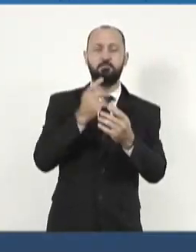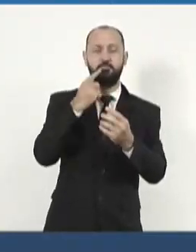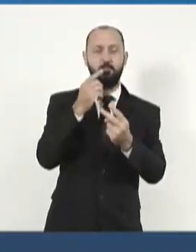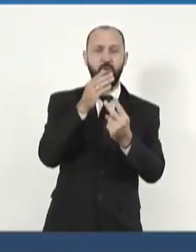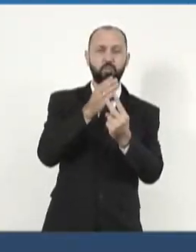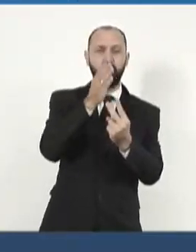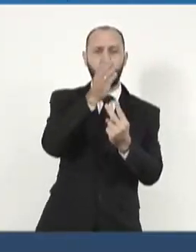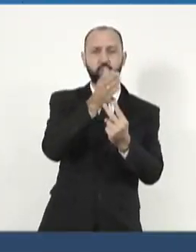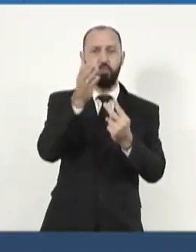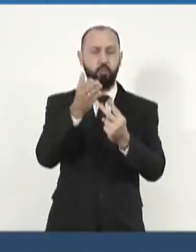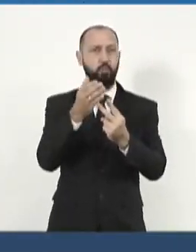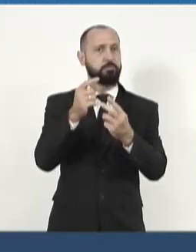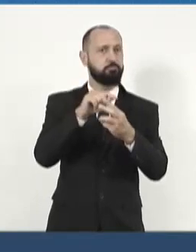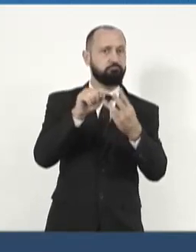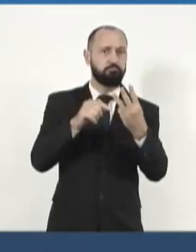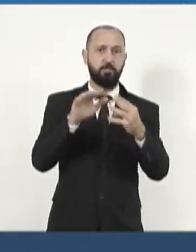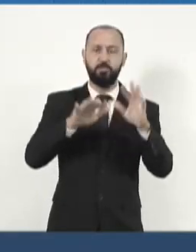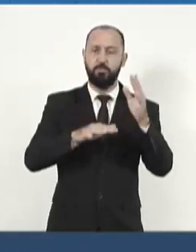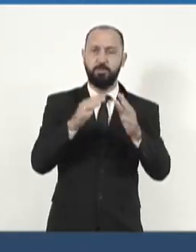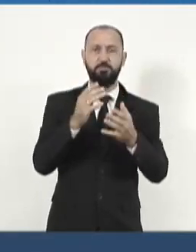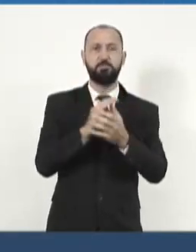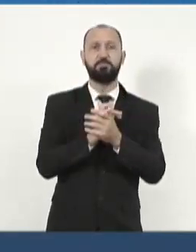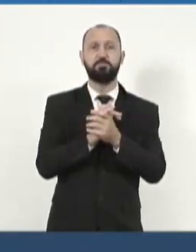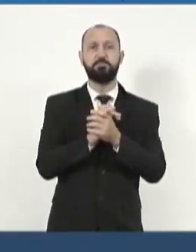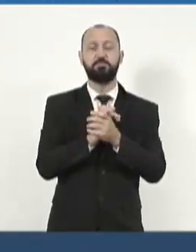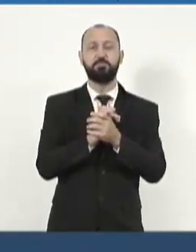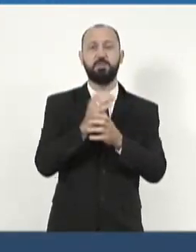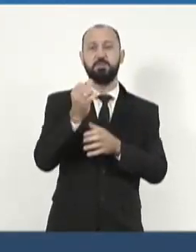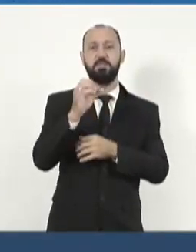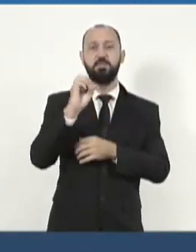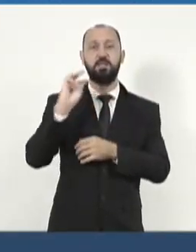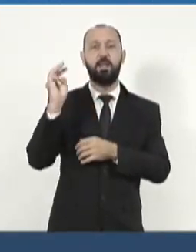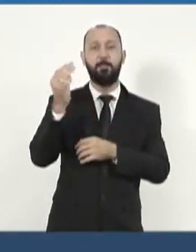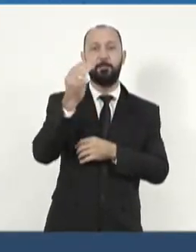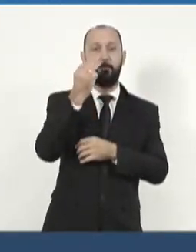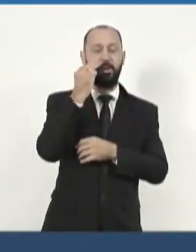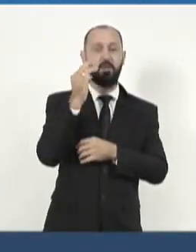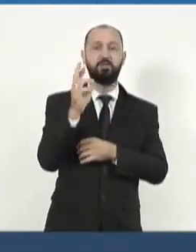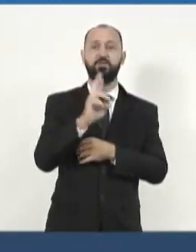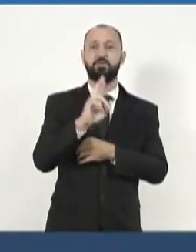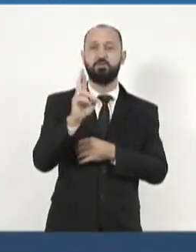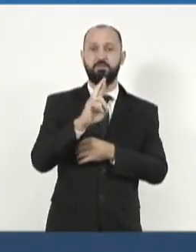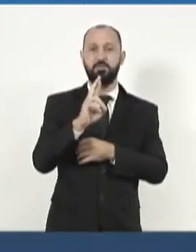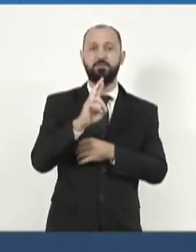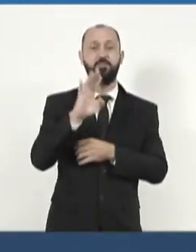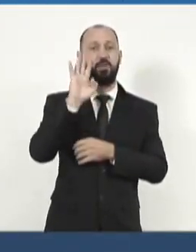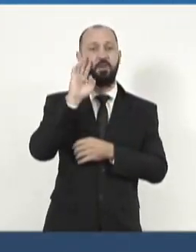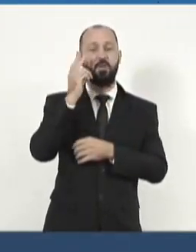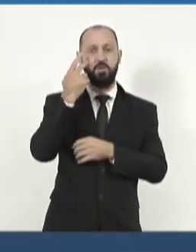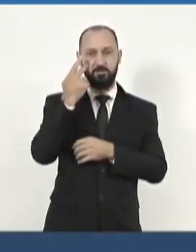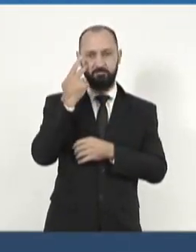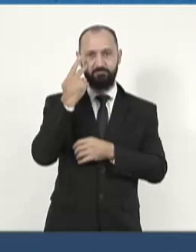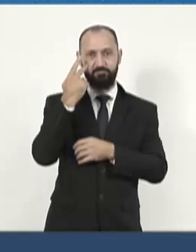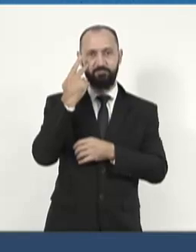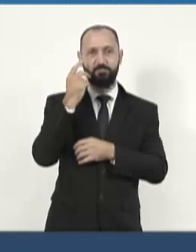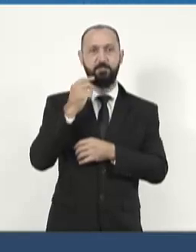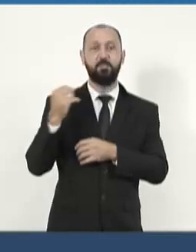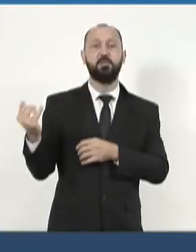anunciou ontem, na reunião que nós tivemos, eu, deputada Lia Nogueira, deputado Coronel